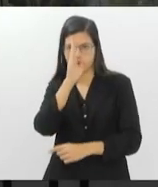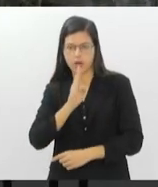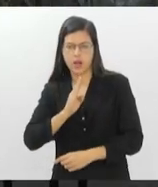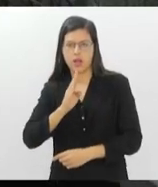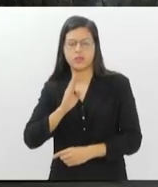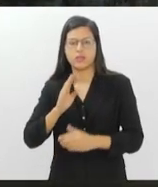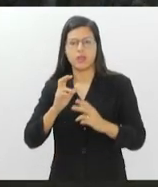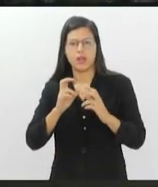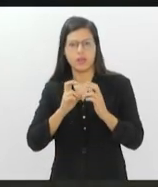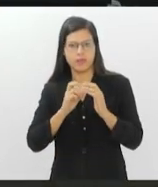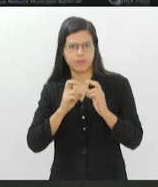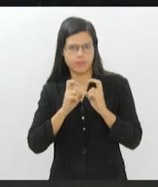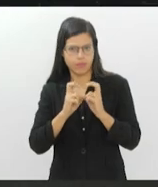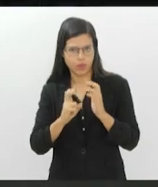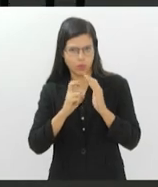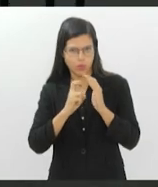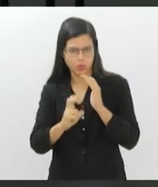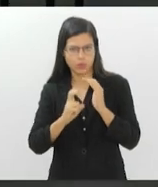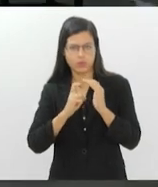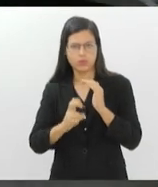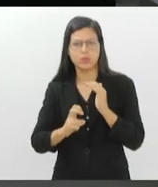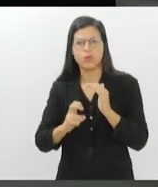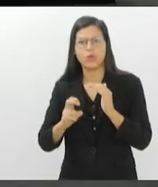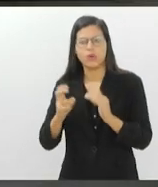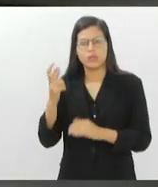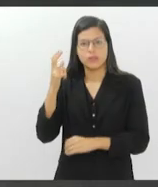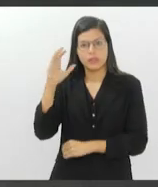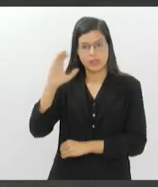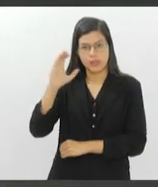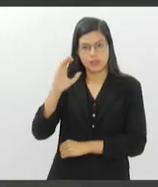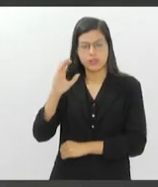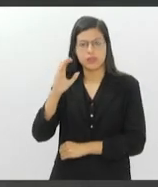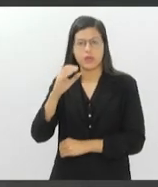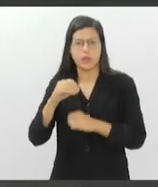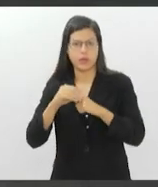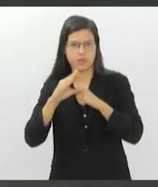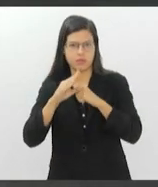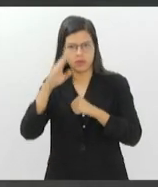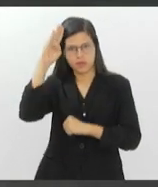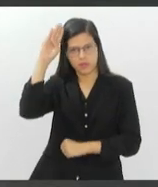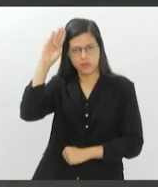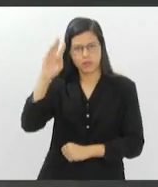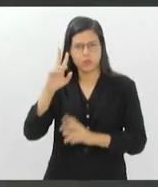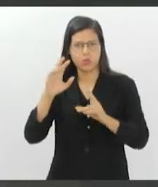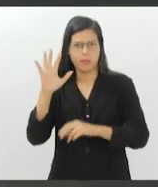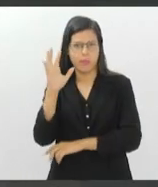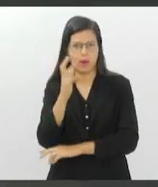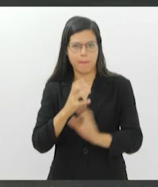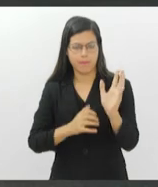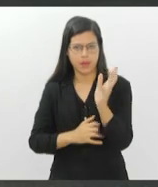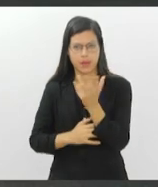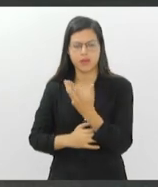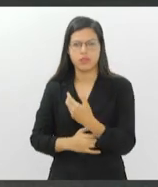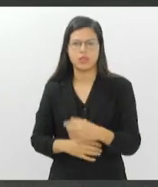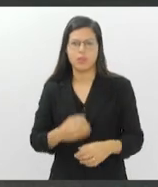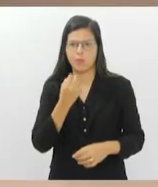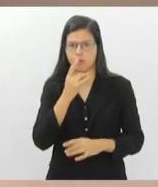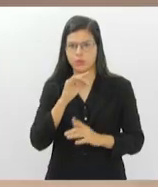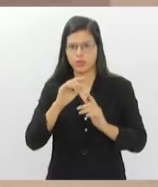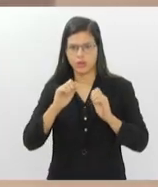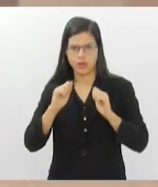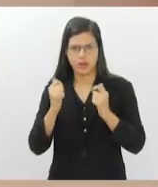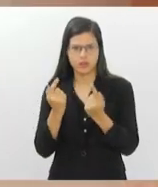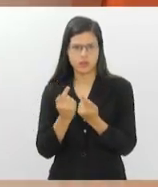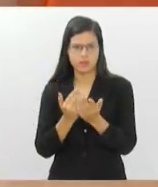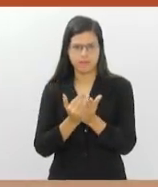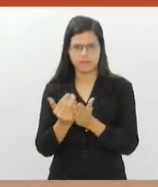metrô busca popularizar ciência e conhecimento de acadêmico sobre meio ambiente. O Bom Dia Alerj começa agora.